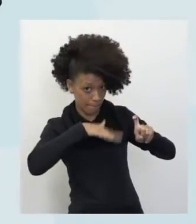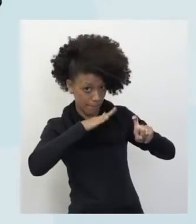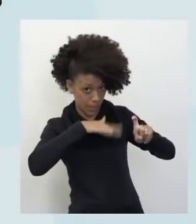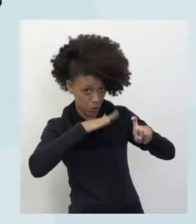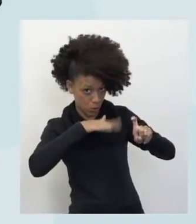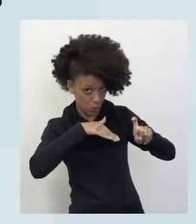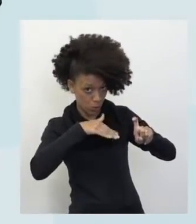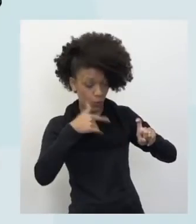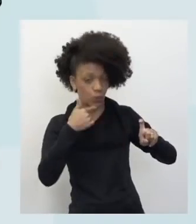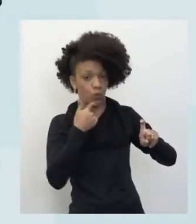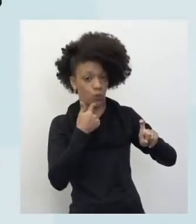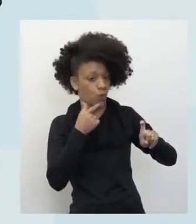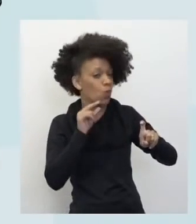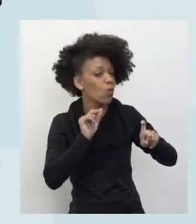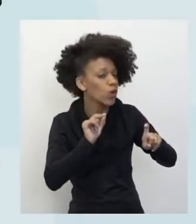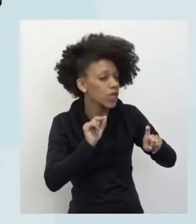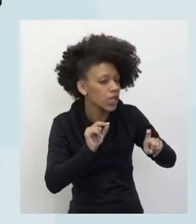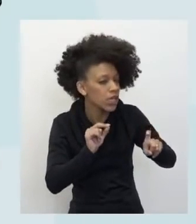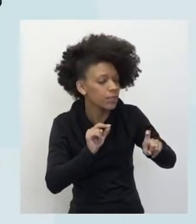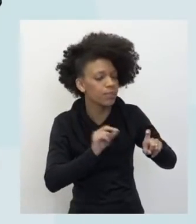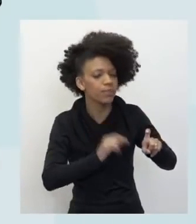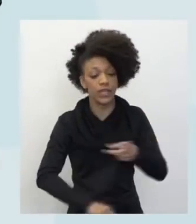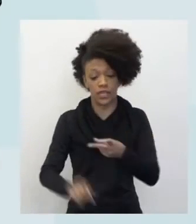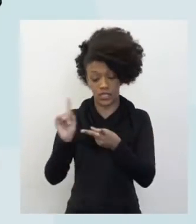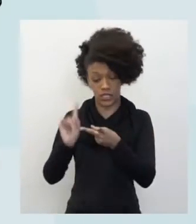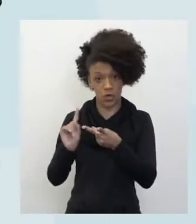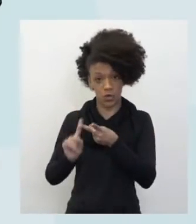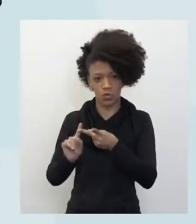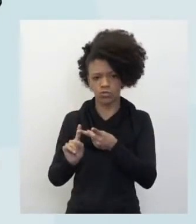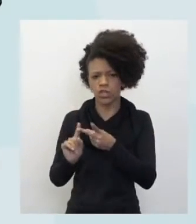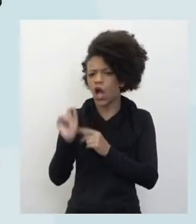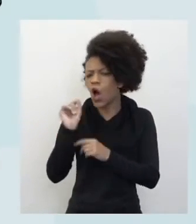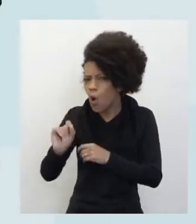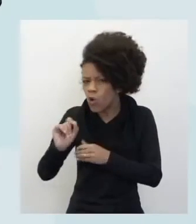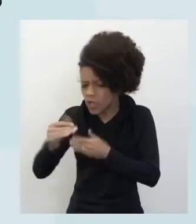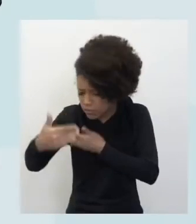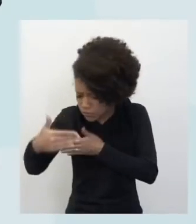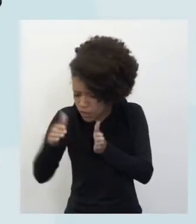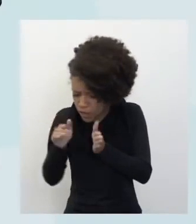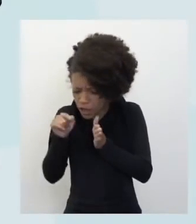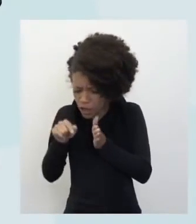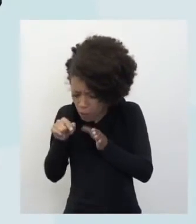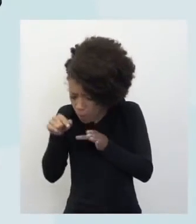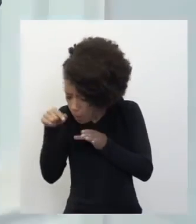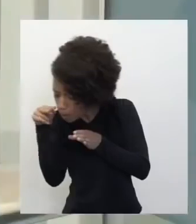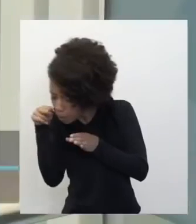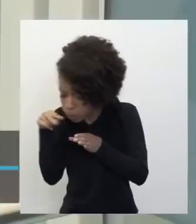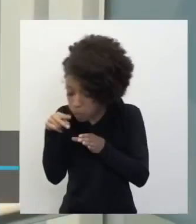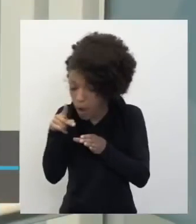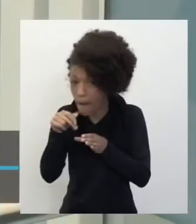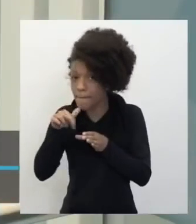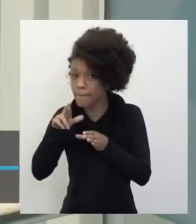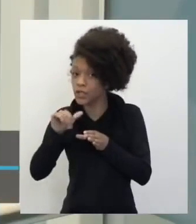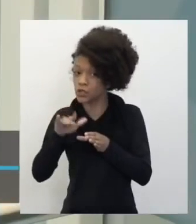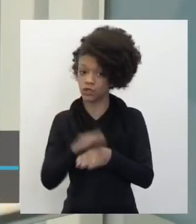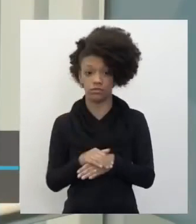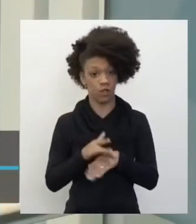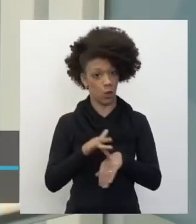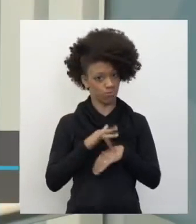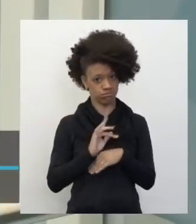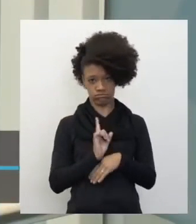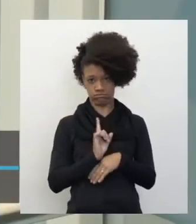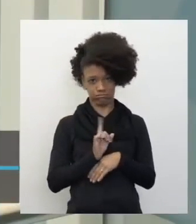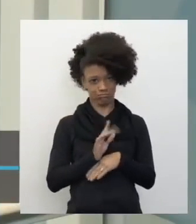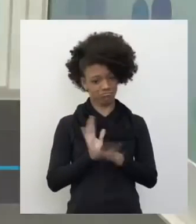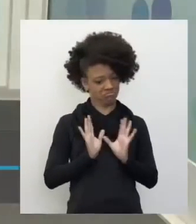você chegou sobre o gênero mito? E a segunda, o que havia na caixa de Pandora? Não me culpem, não tenho nada a ver com isso.